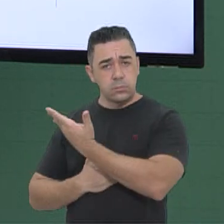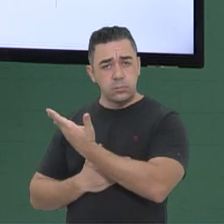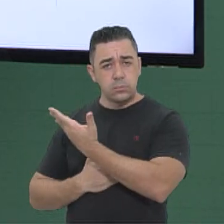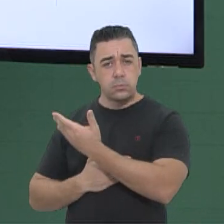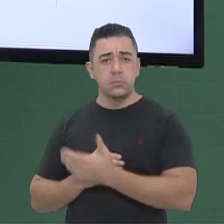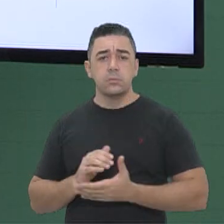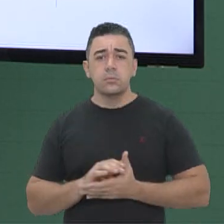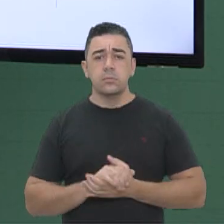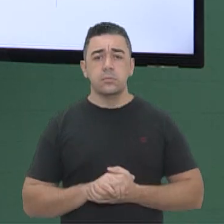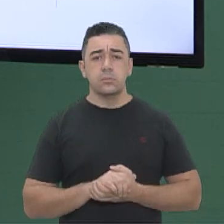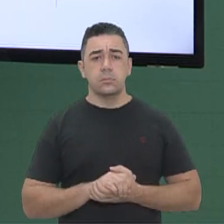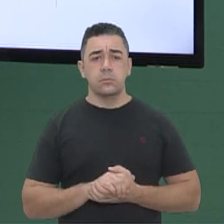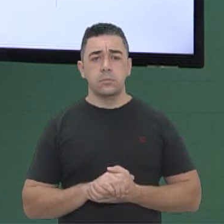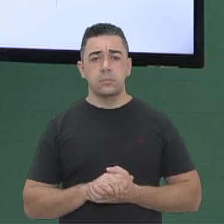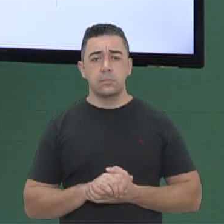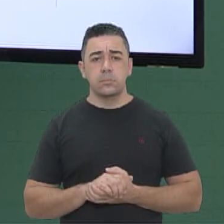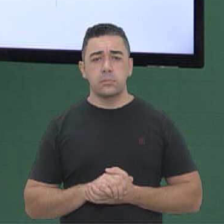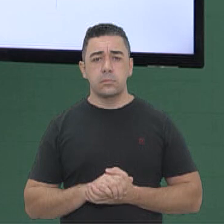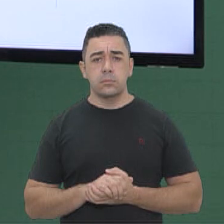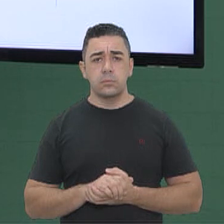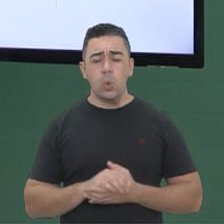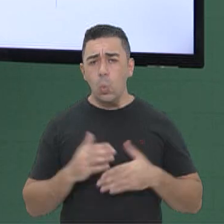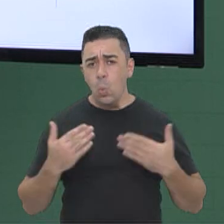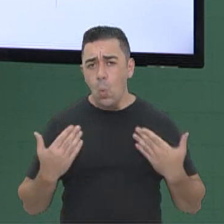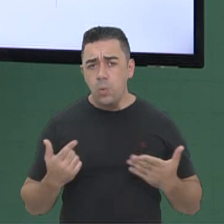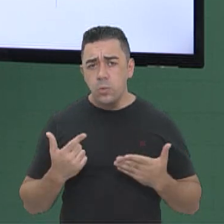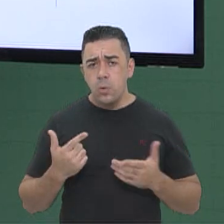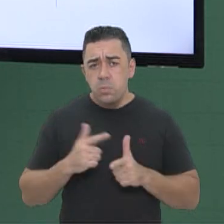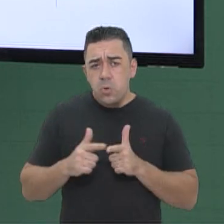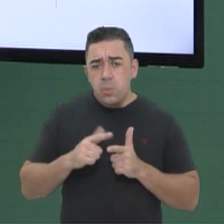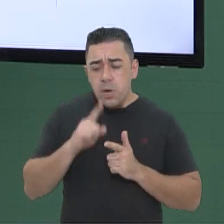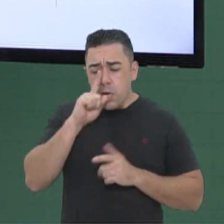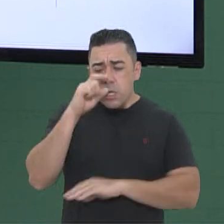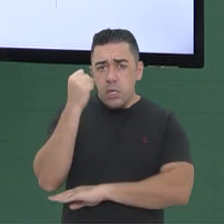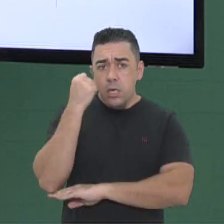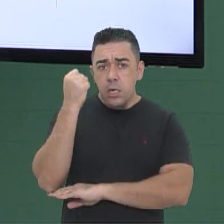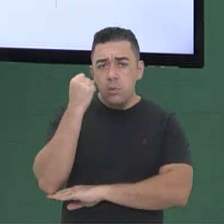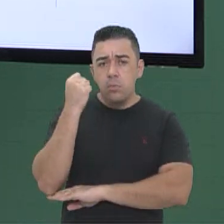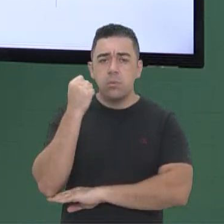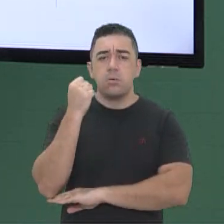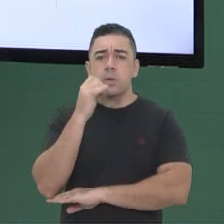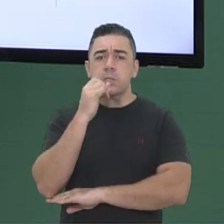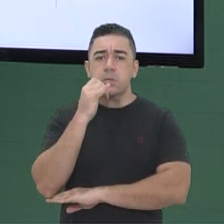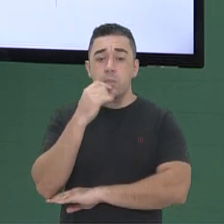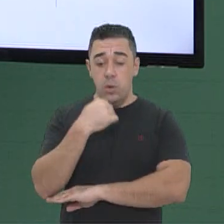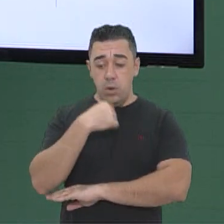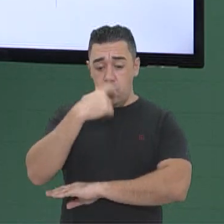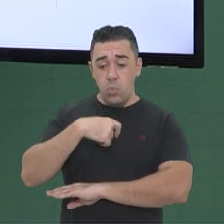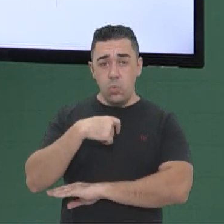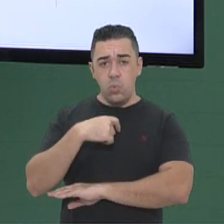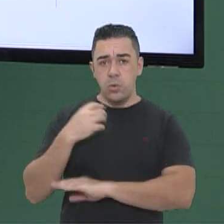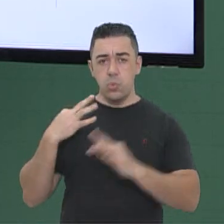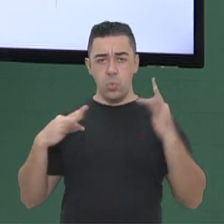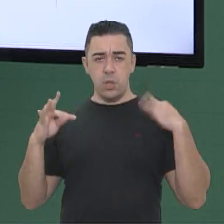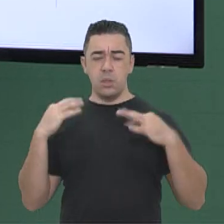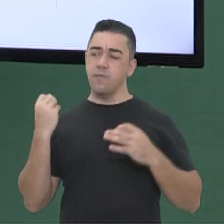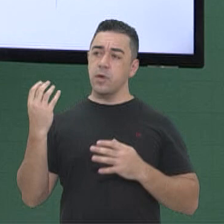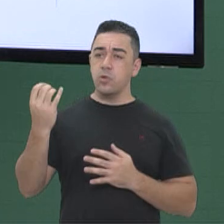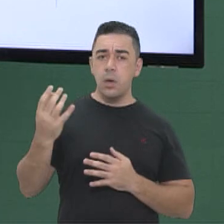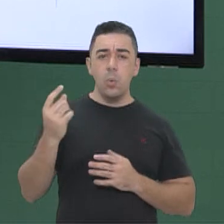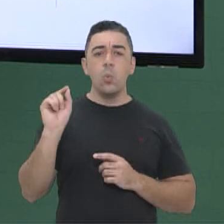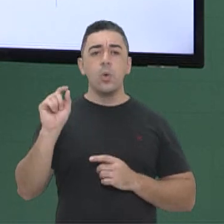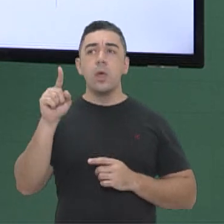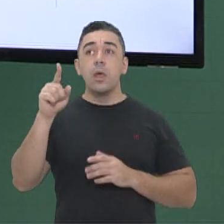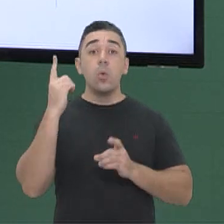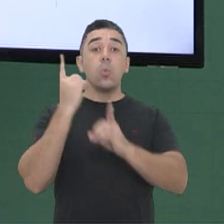de viajar à Espanha, ou seja, riscos que você, como turista, vai encontrar